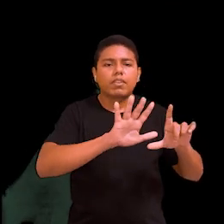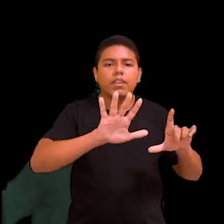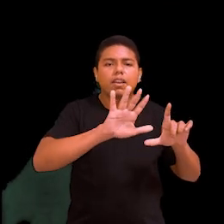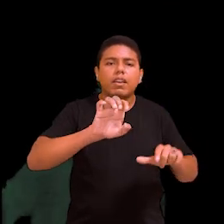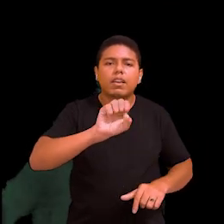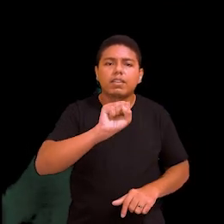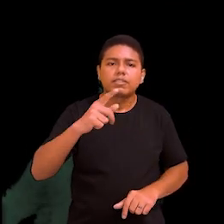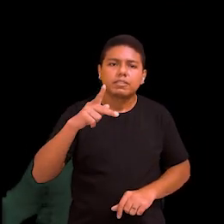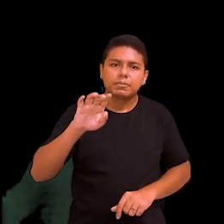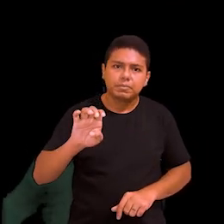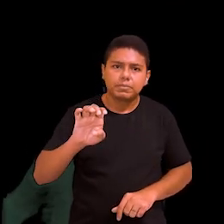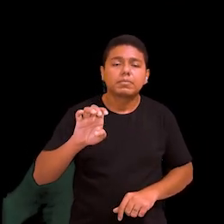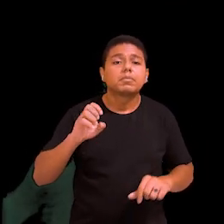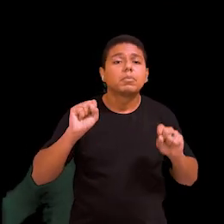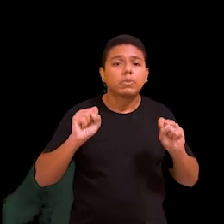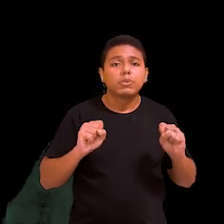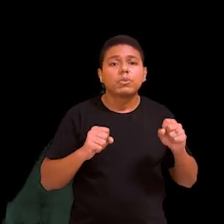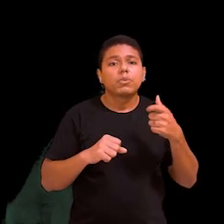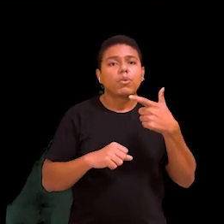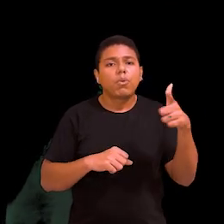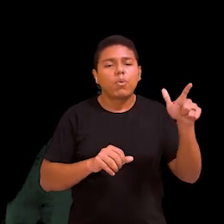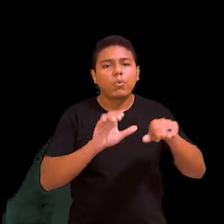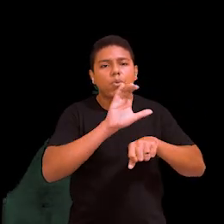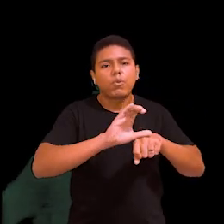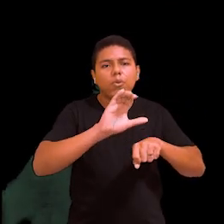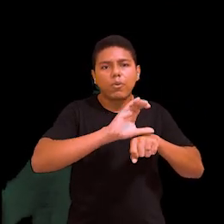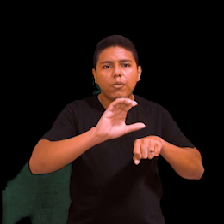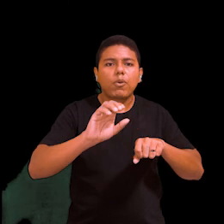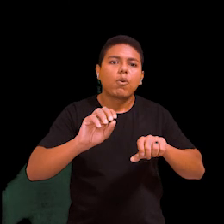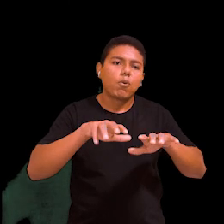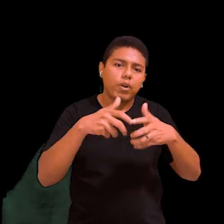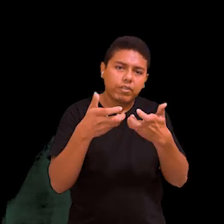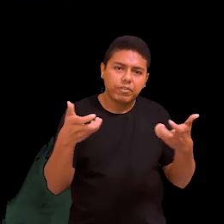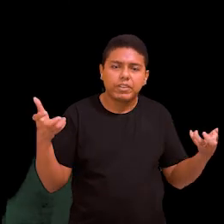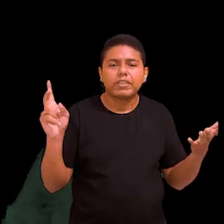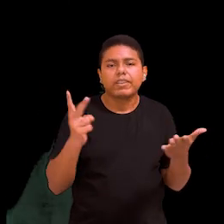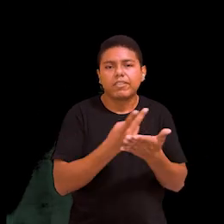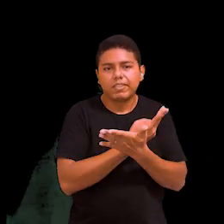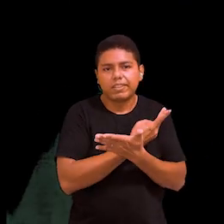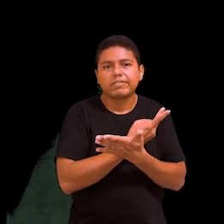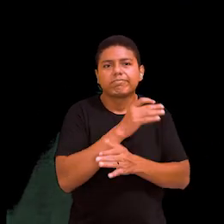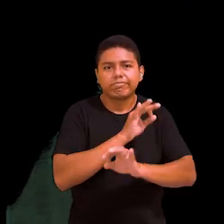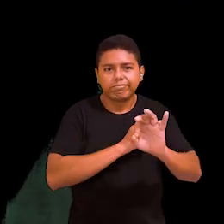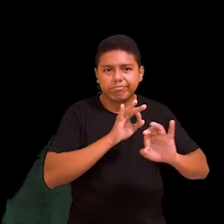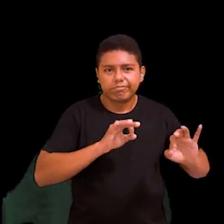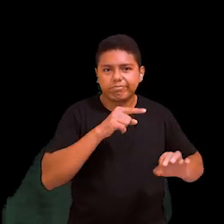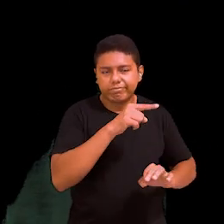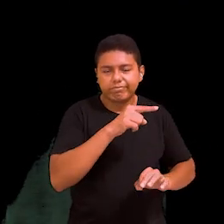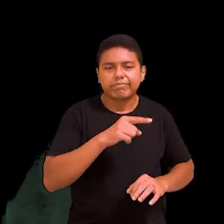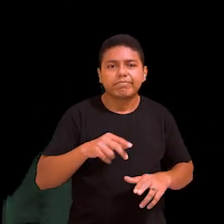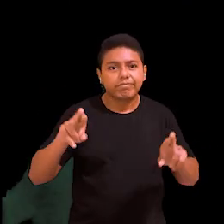que leva à página da ESP, onde você pode estar acessando outros cursos ou eventos